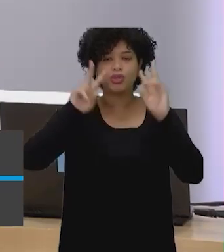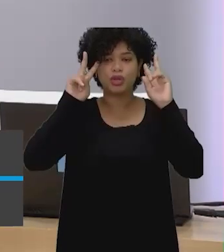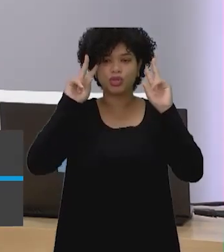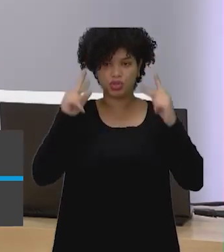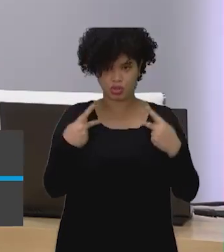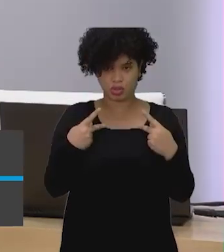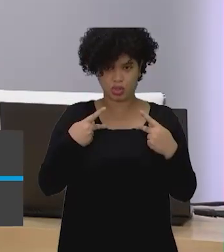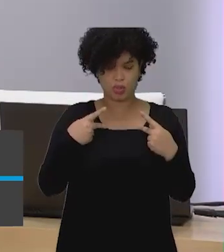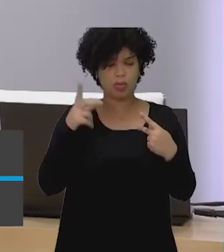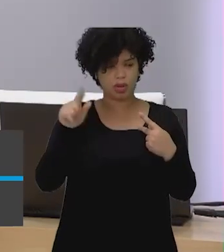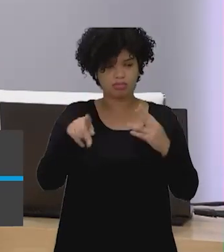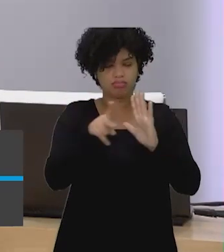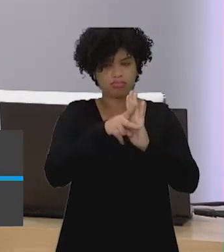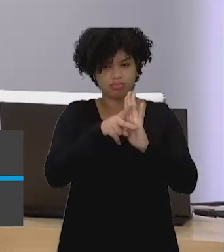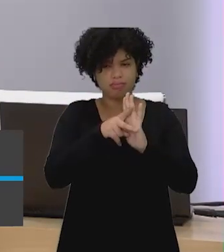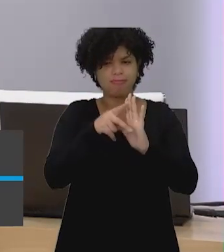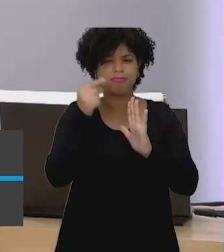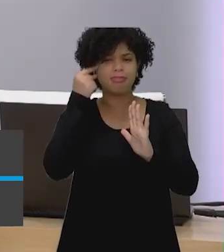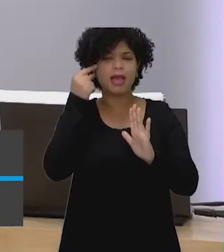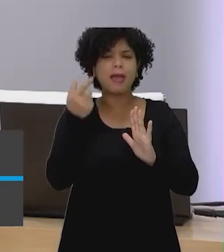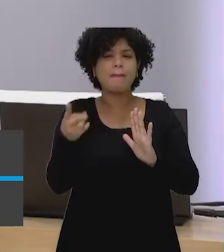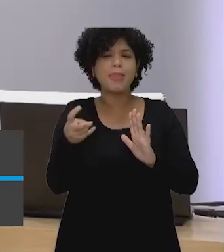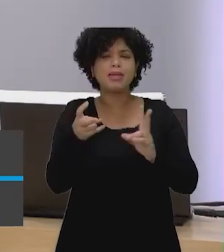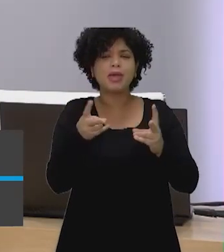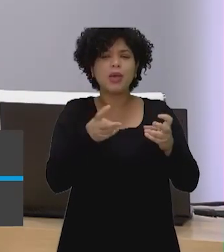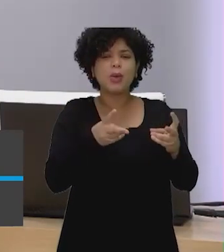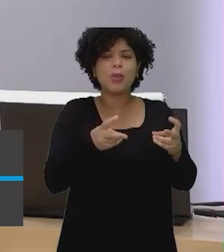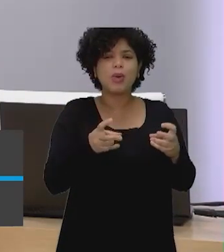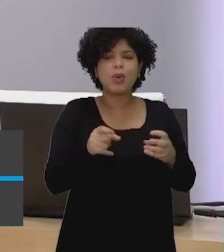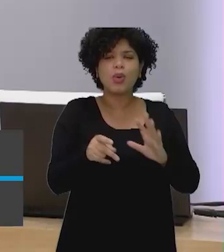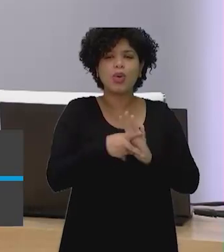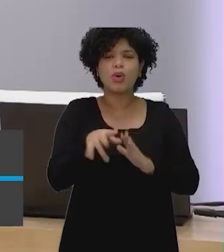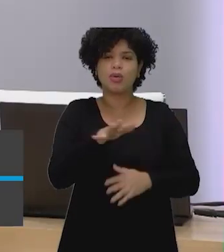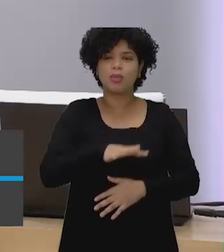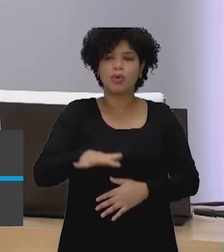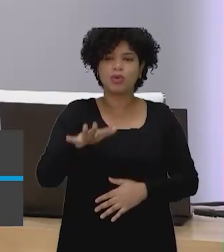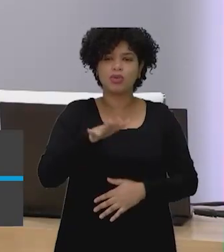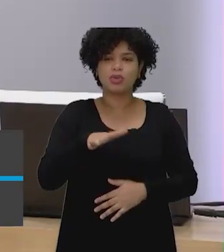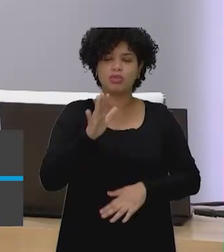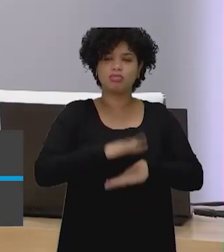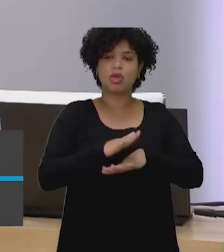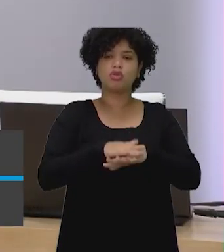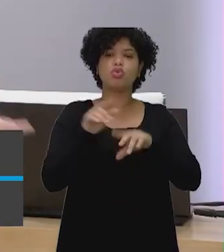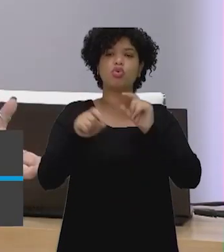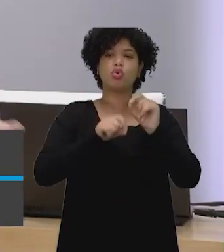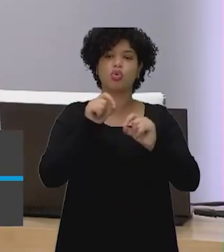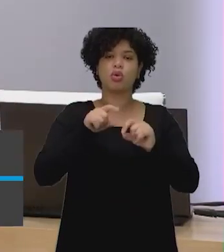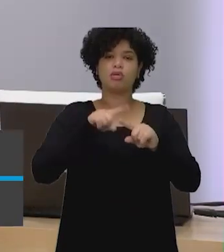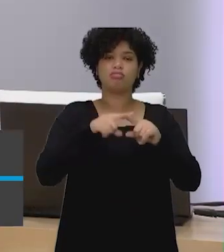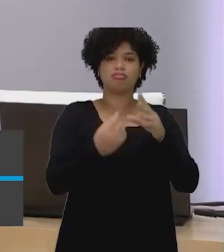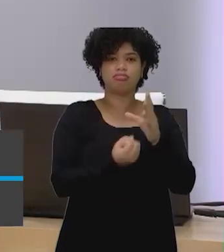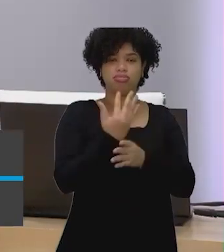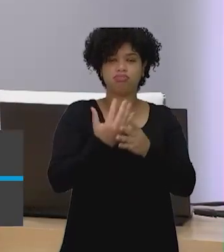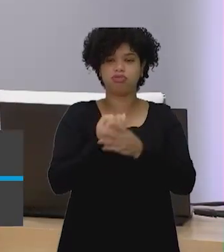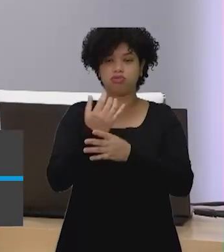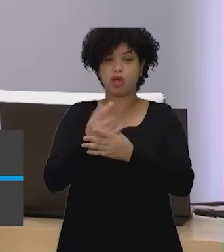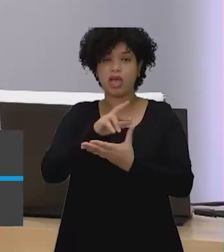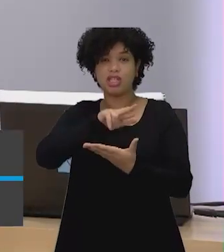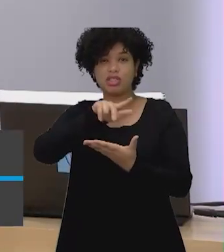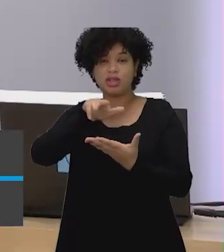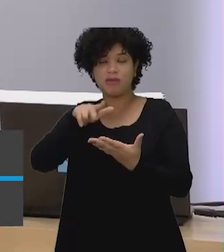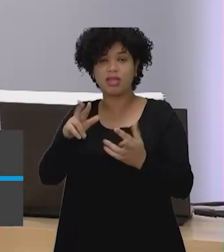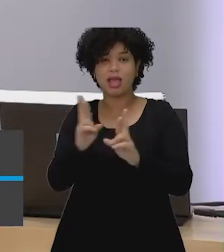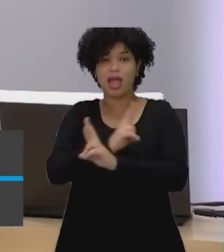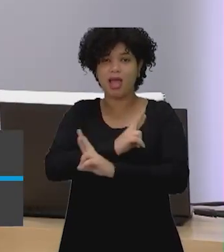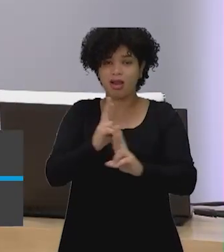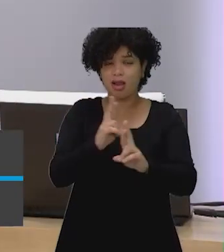a gente dá sentido, né, a esse território, as coisas que estão nele, e vai criar ali uma teia de significados